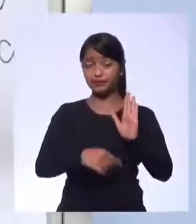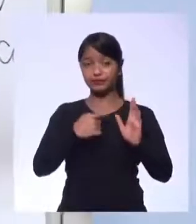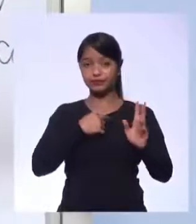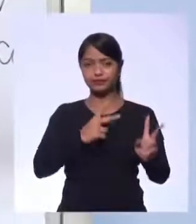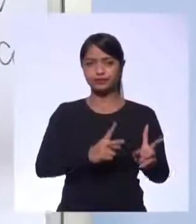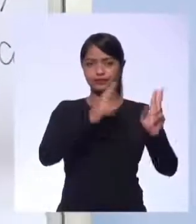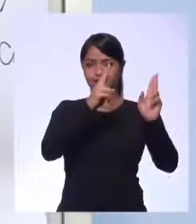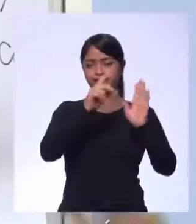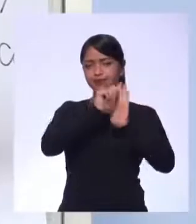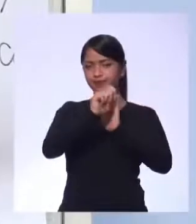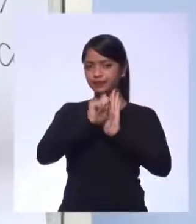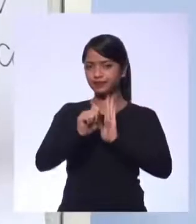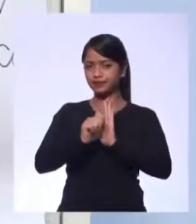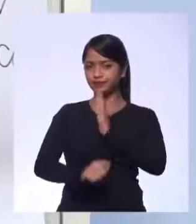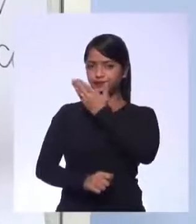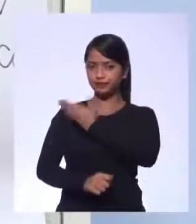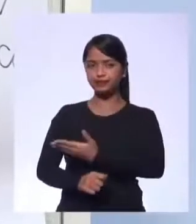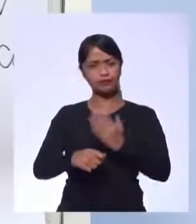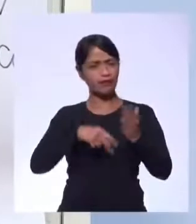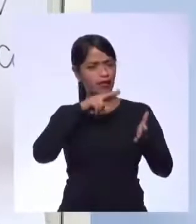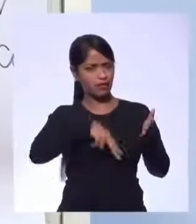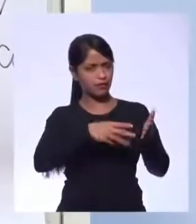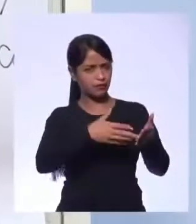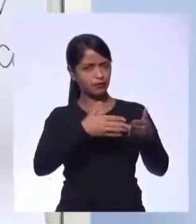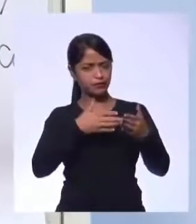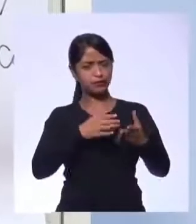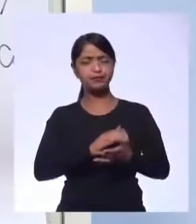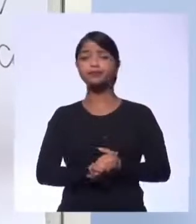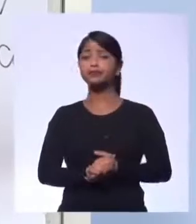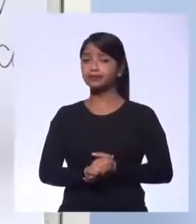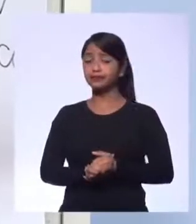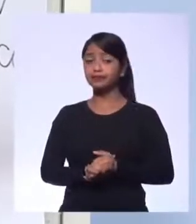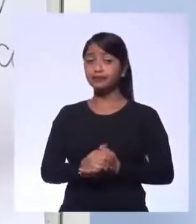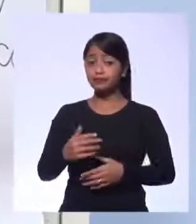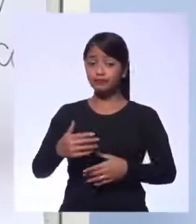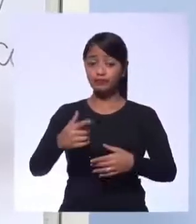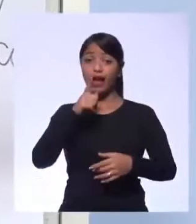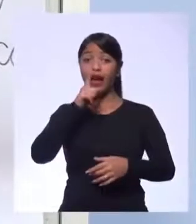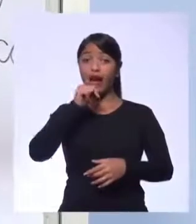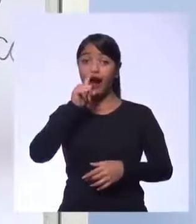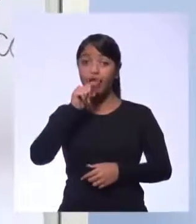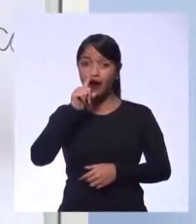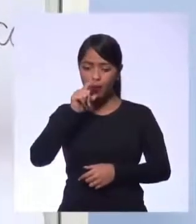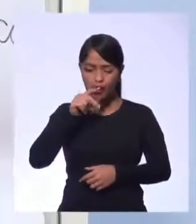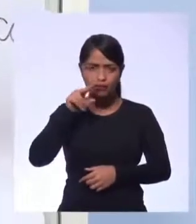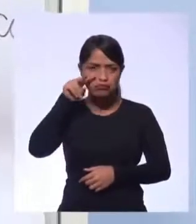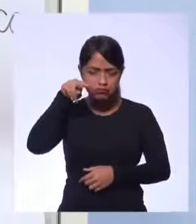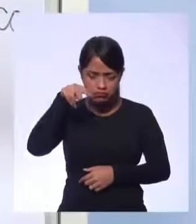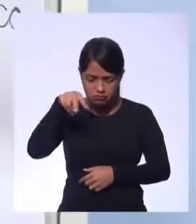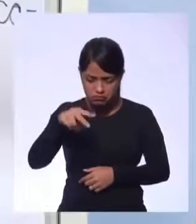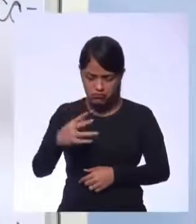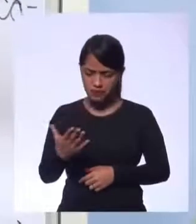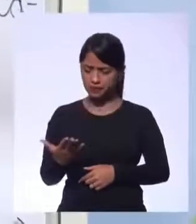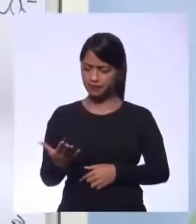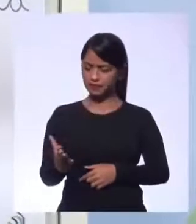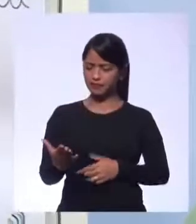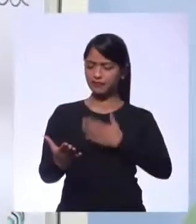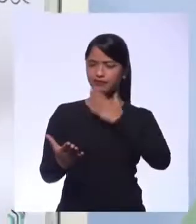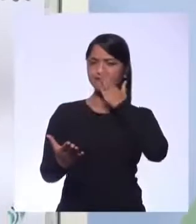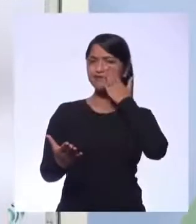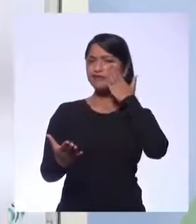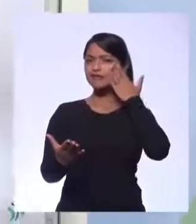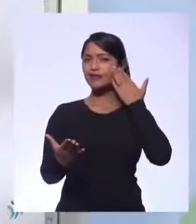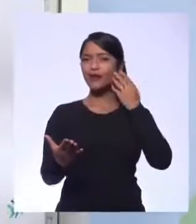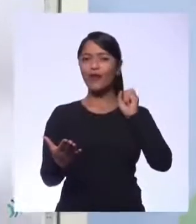gostou. Leia para mim, Dani. No reflexo do espelho d'água, a perfeição estava se sentindo linda. Pele